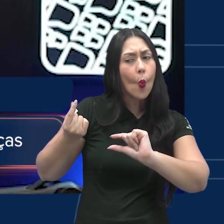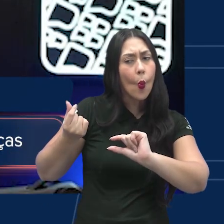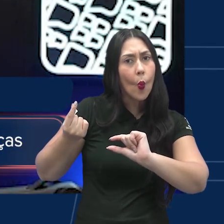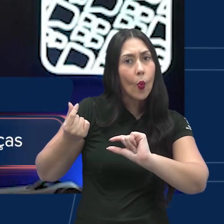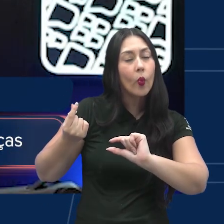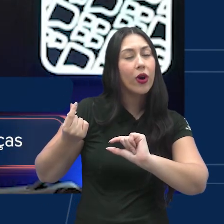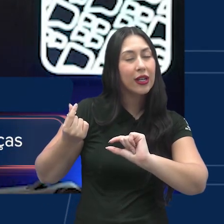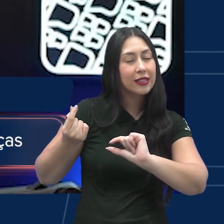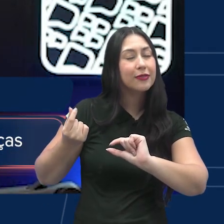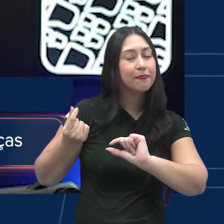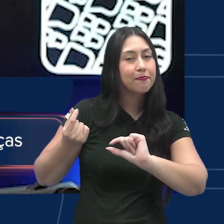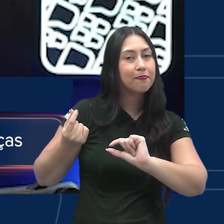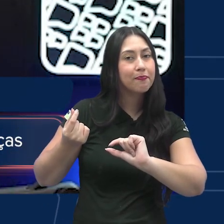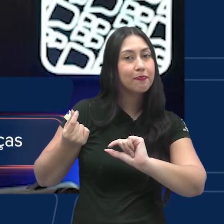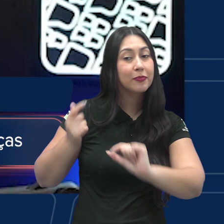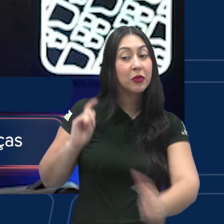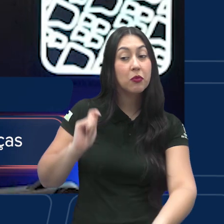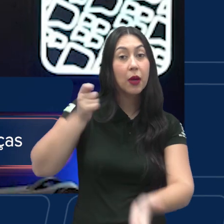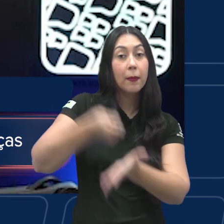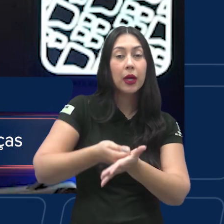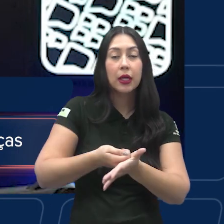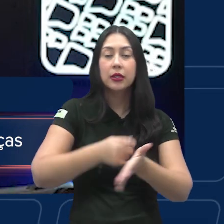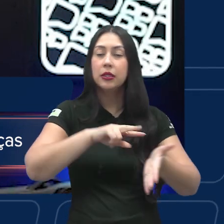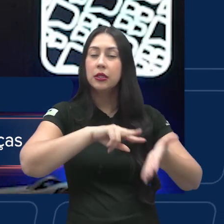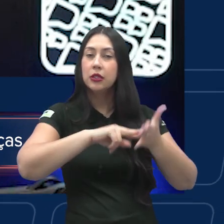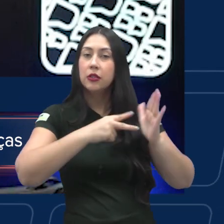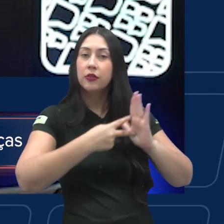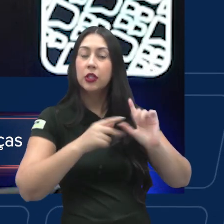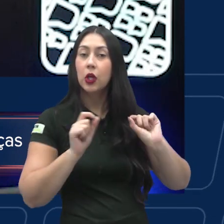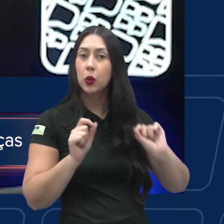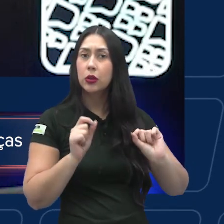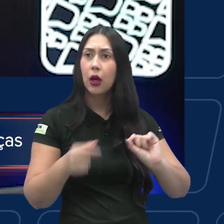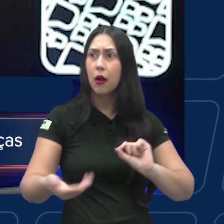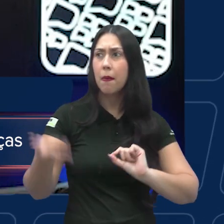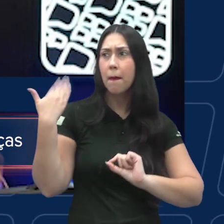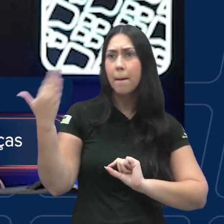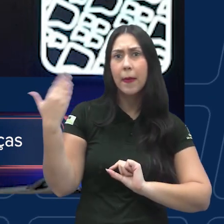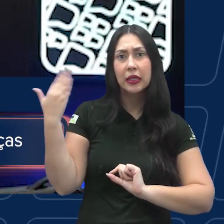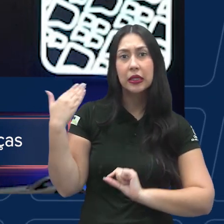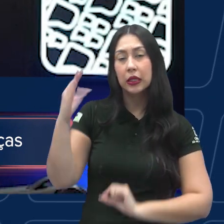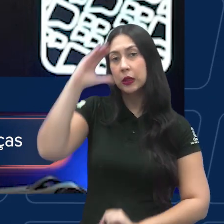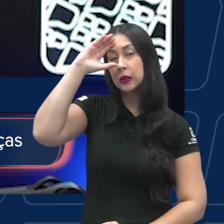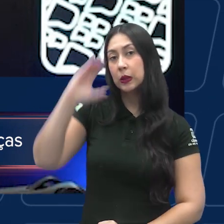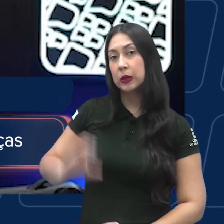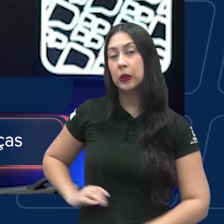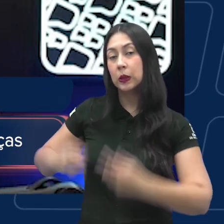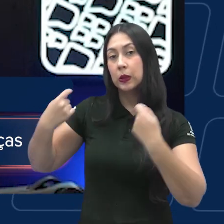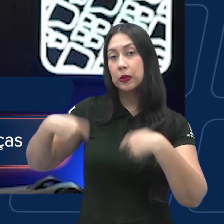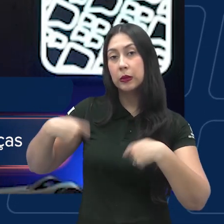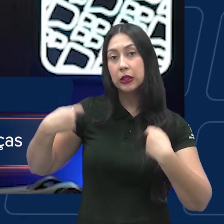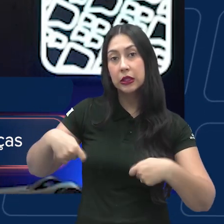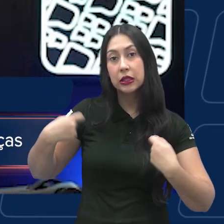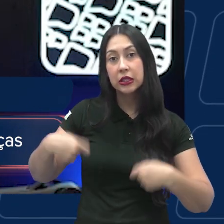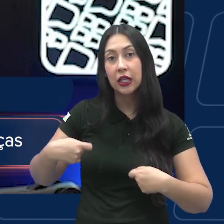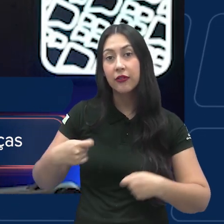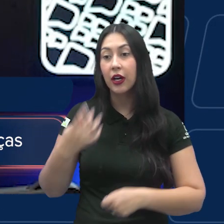custo aí no bolso do cidadão. E o que quer dizer isso? Basicamente, antigamente, o cidadão tinha que